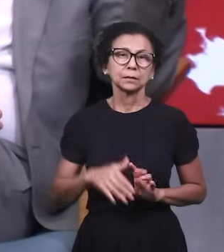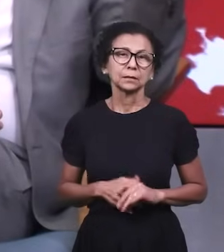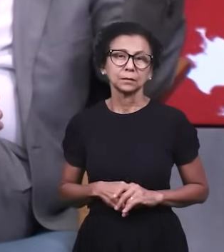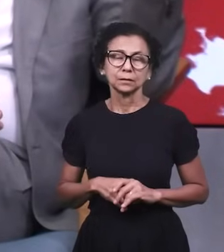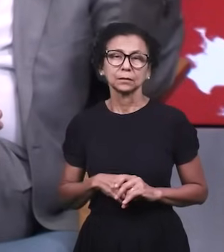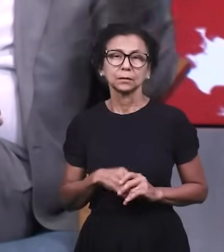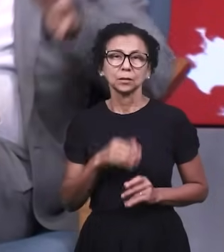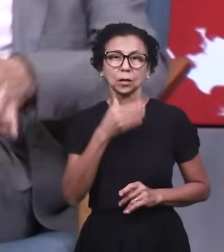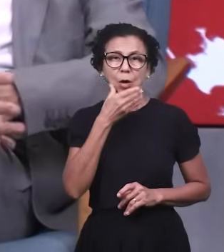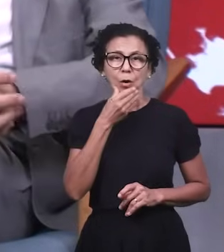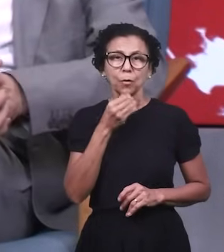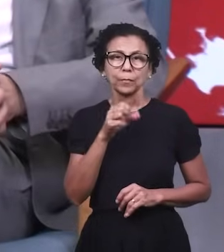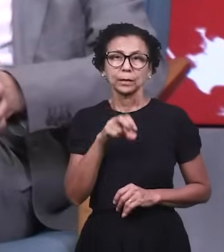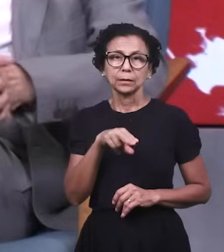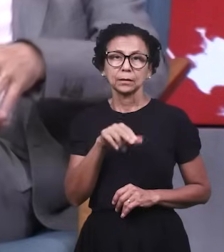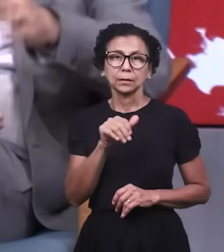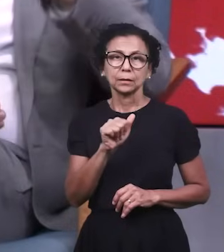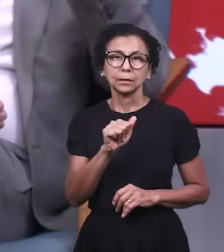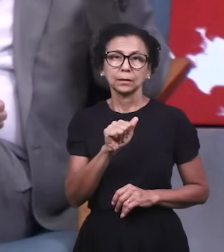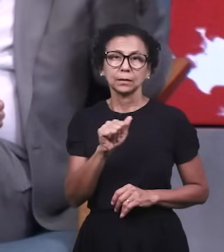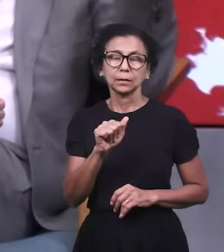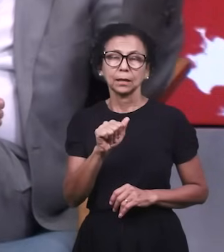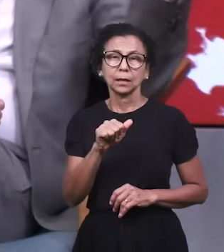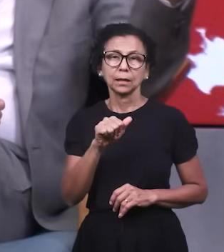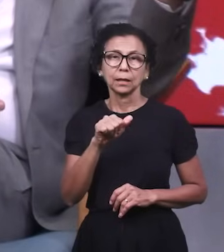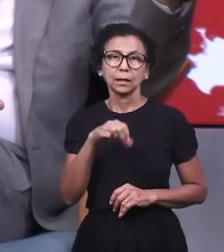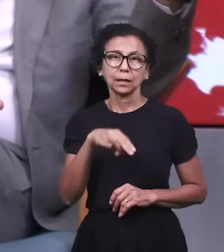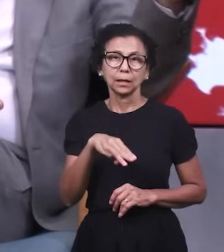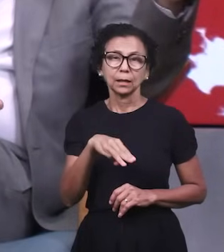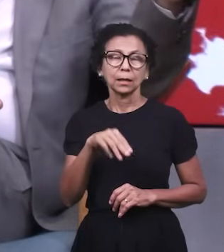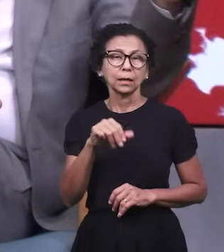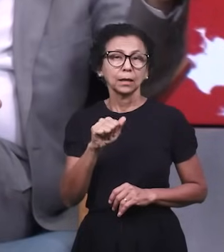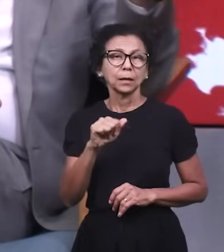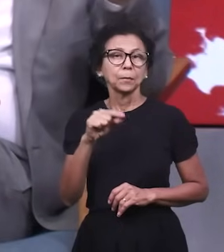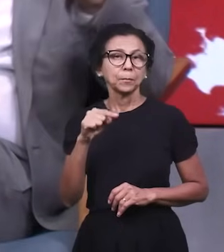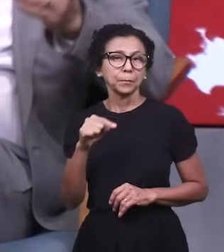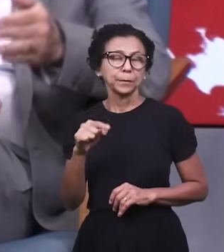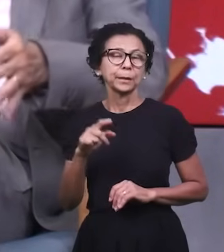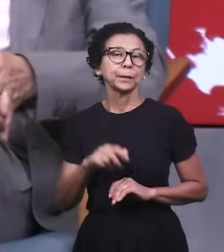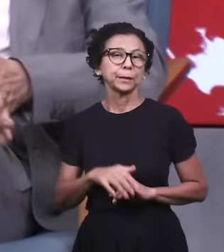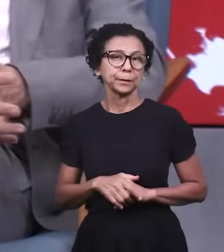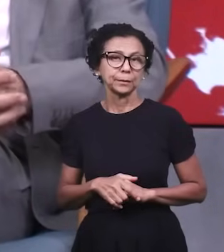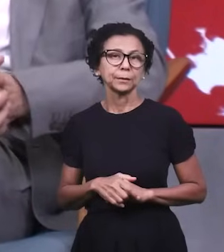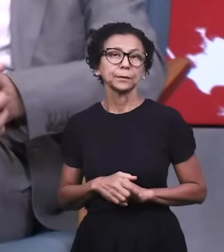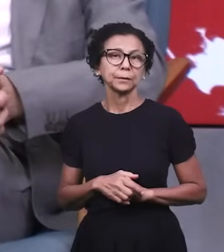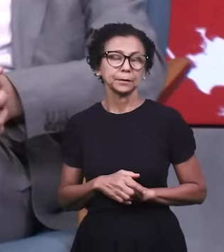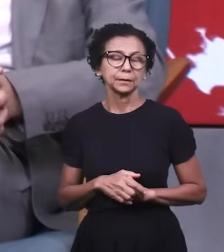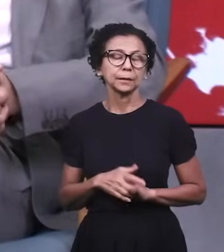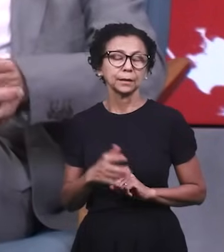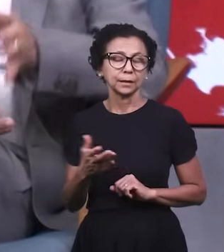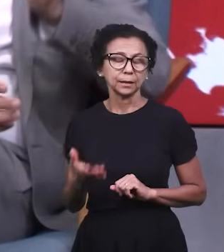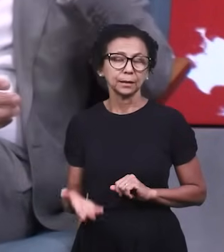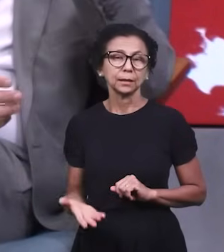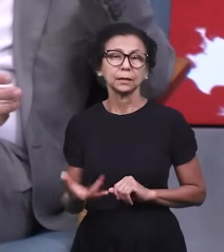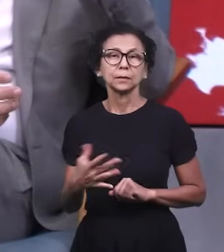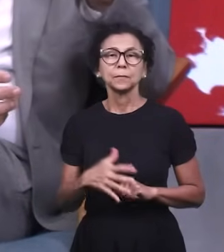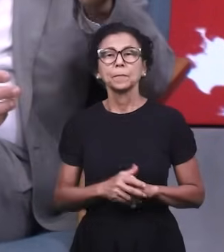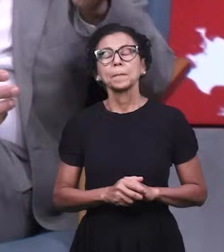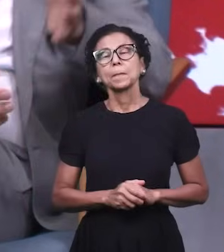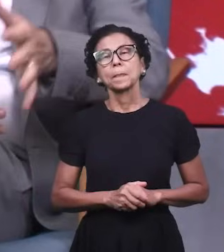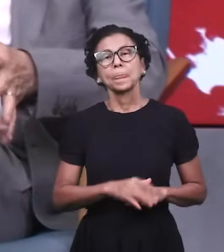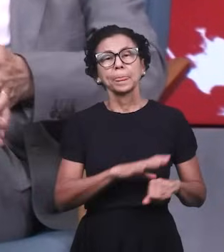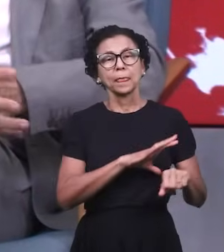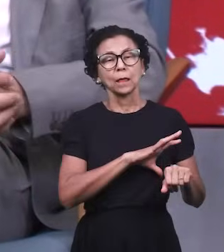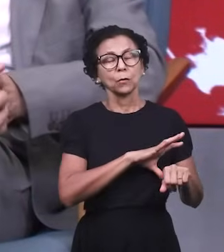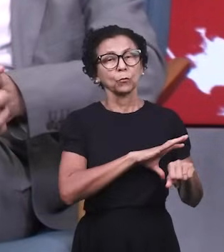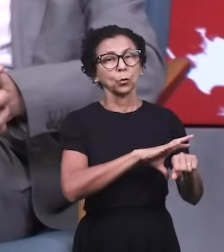Naamã. Quando Naamã quis recompensar Eliseu pela sua cura, Eliseu